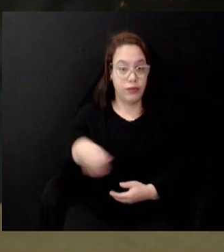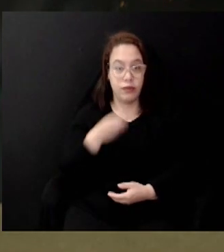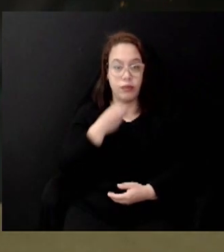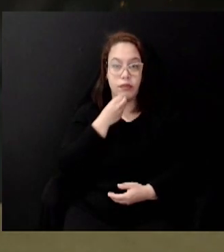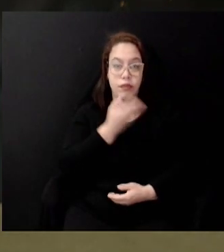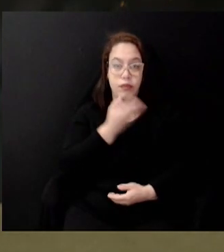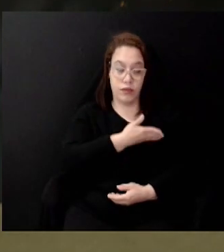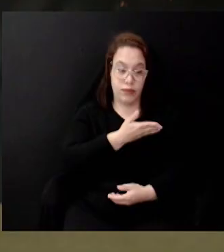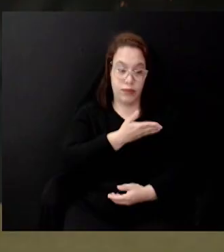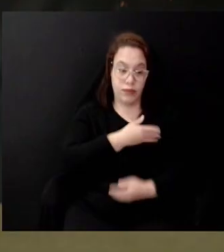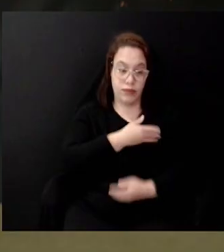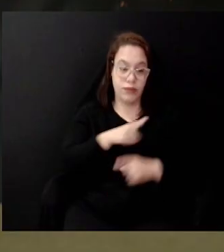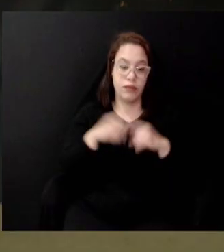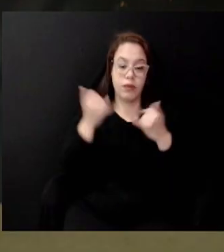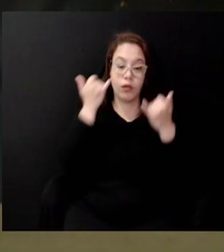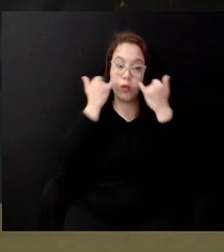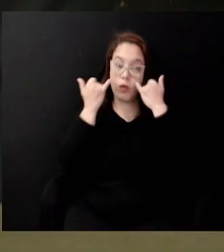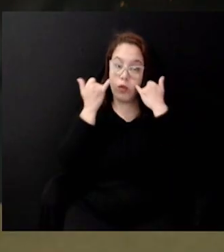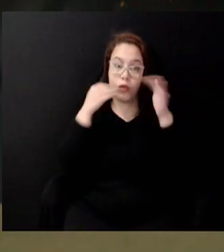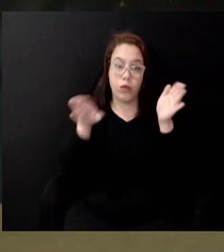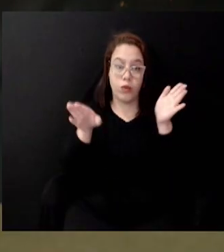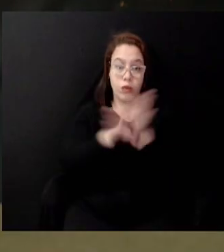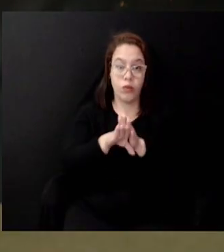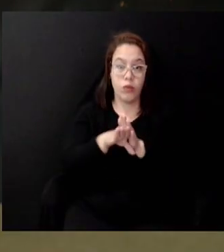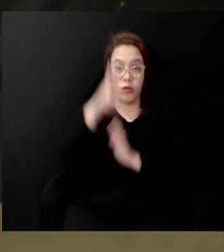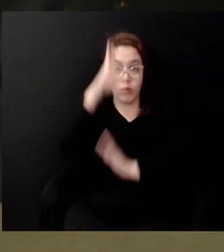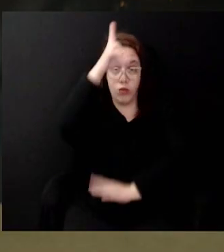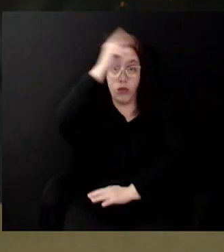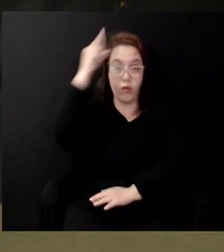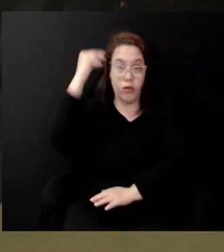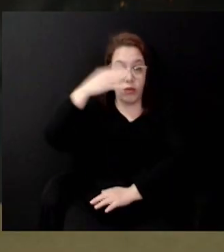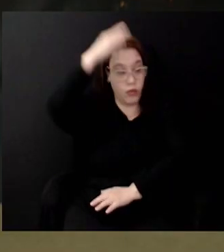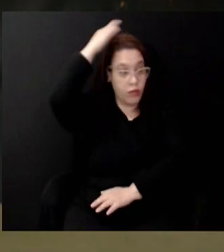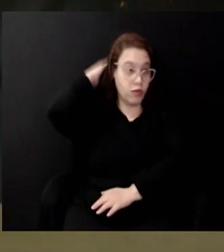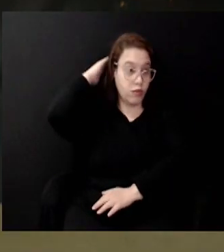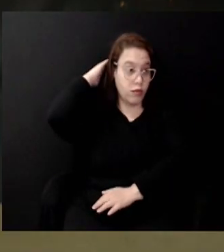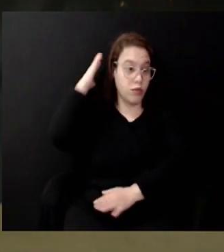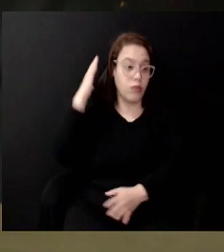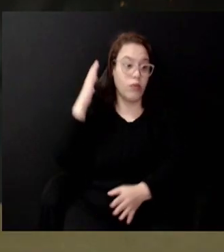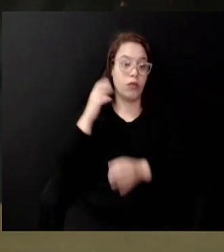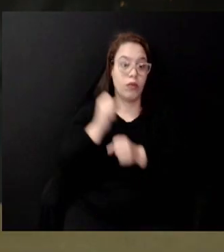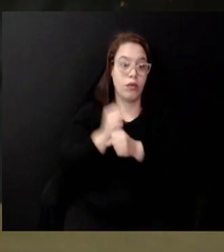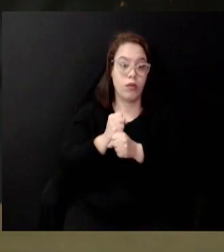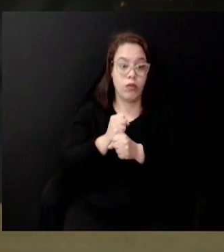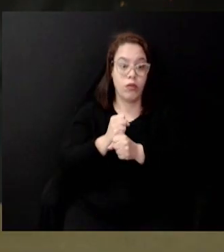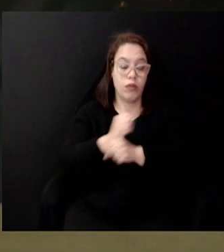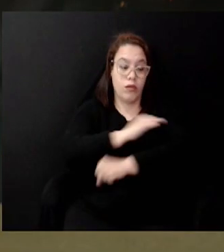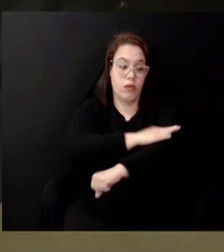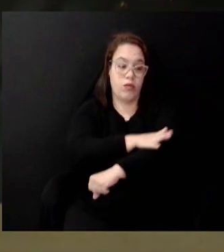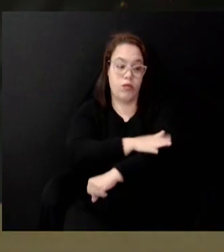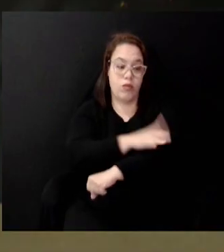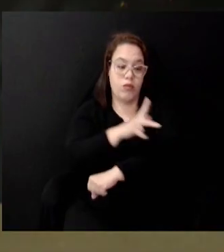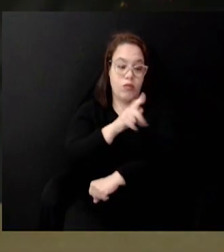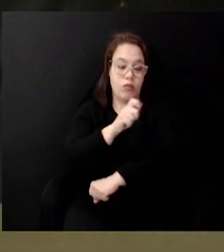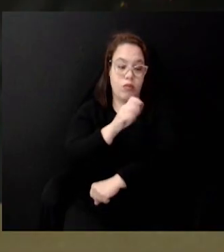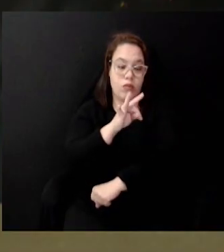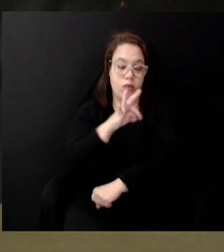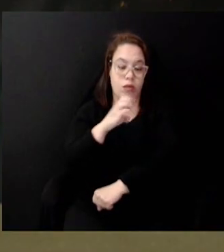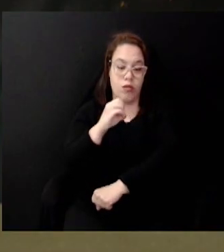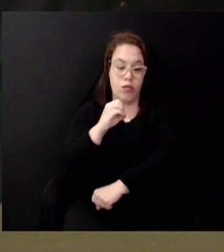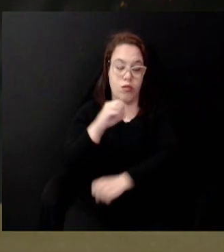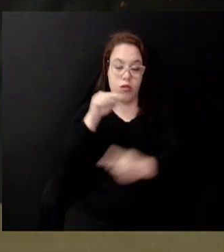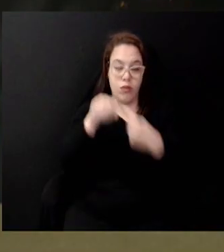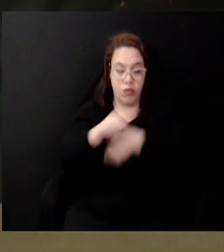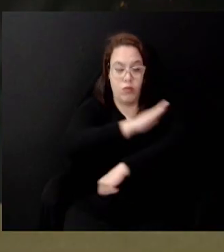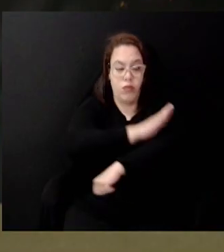Mais informação chegando para você, prefeito Dário Saad adere ao Pacto das Cidades Antirracistas. A iniciativa visa fortalecer